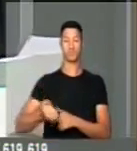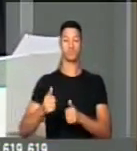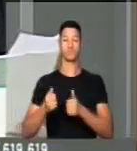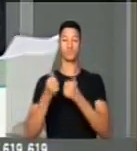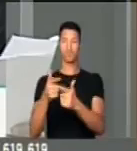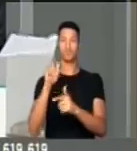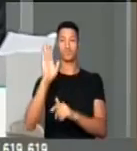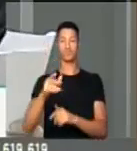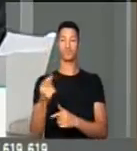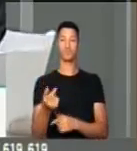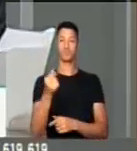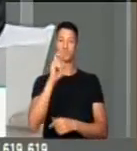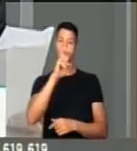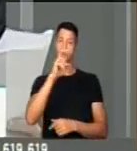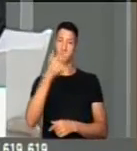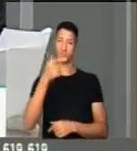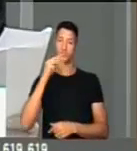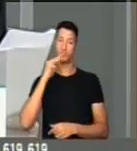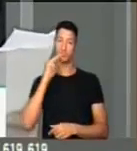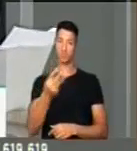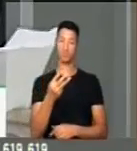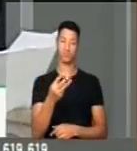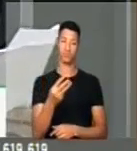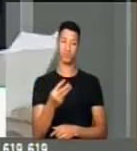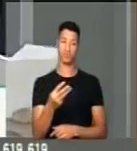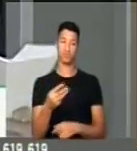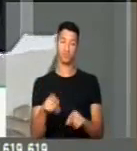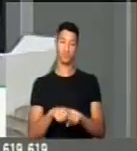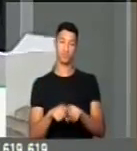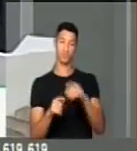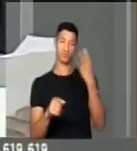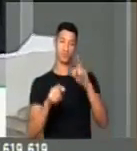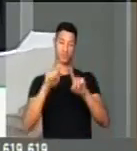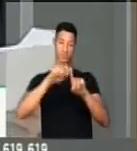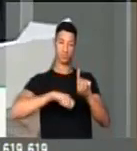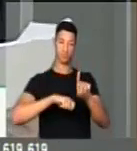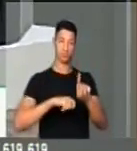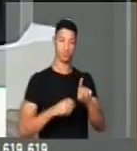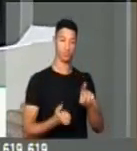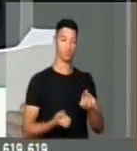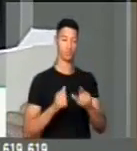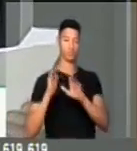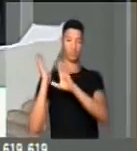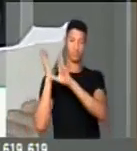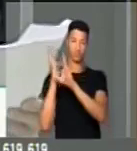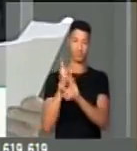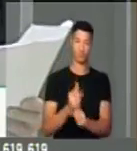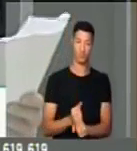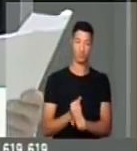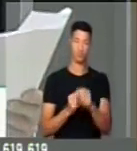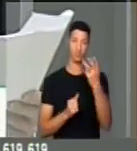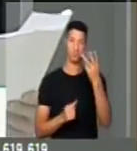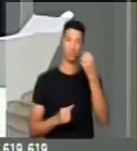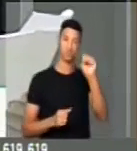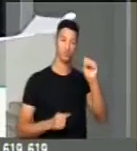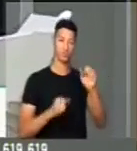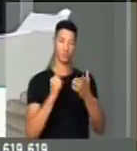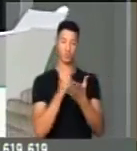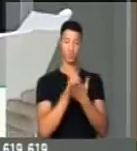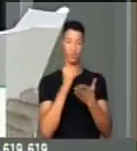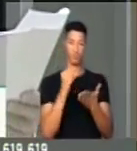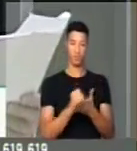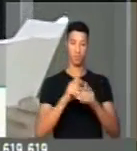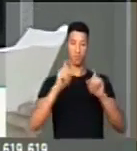Resultou já uma economia de 52 milhões em 4 meses. Revisão em 38 contratos